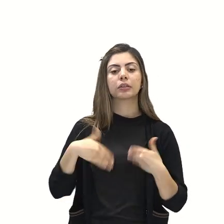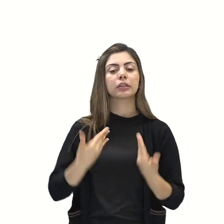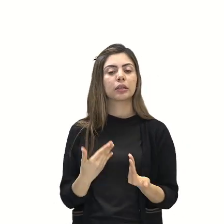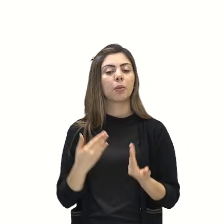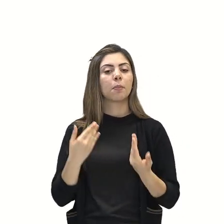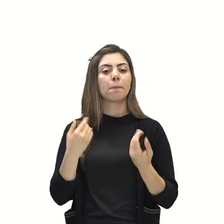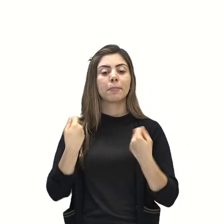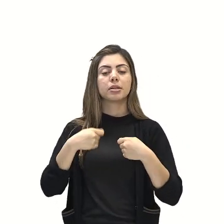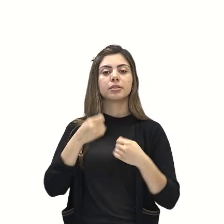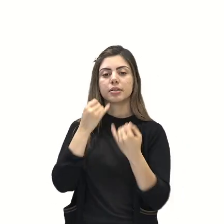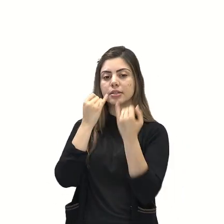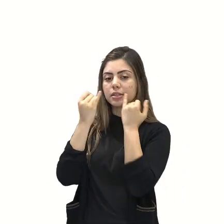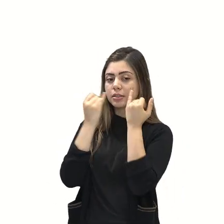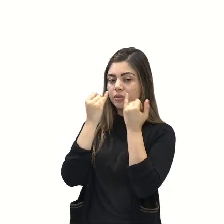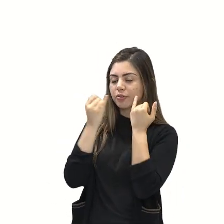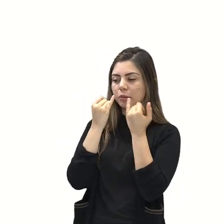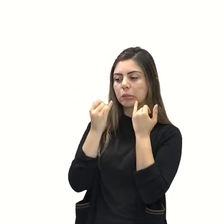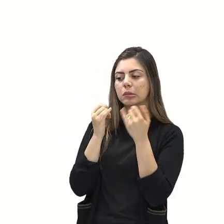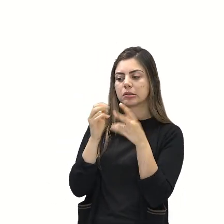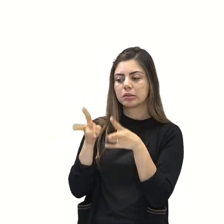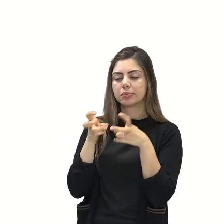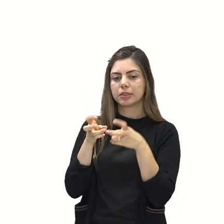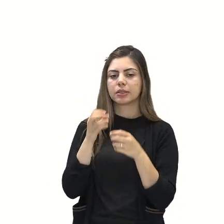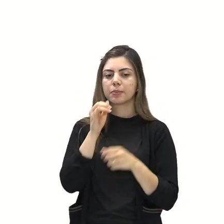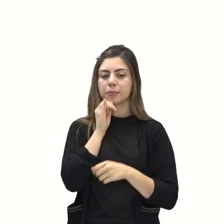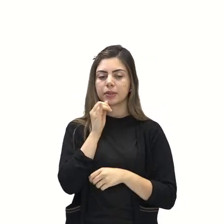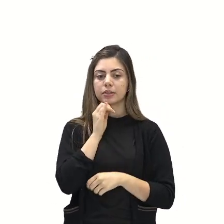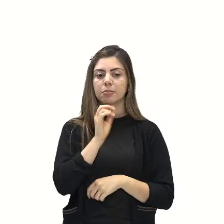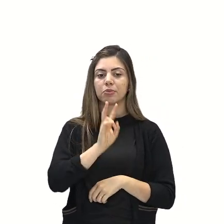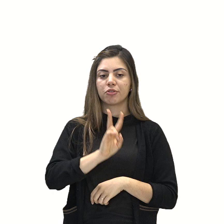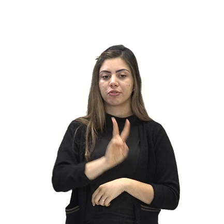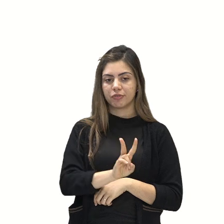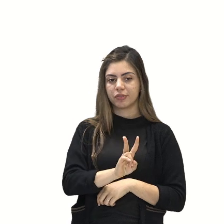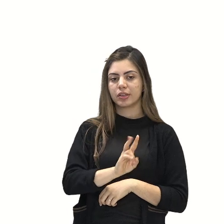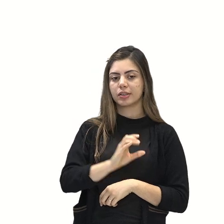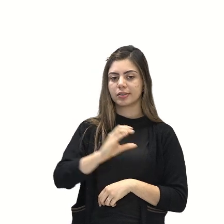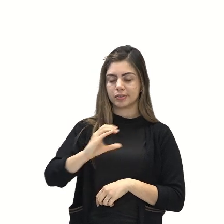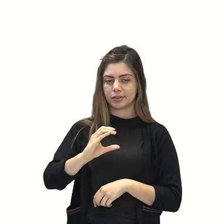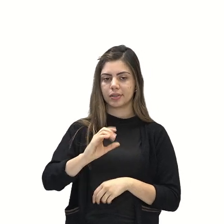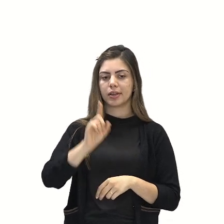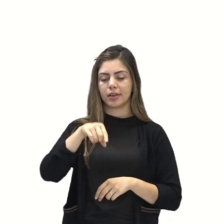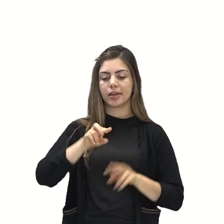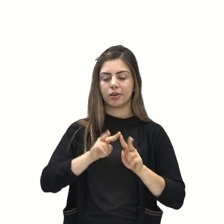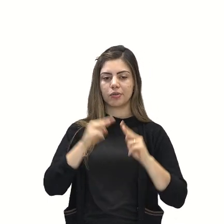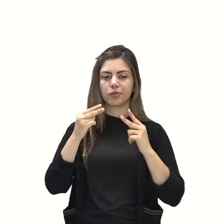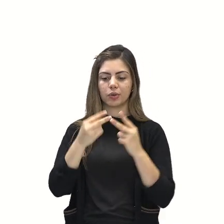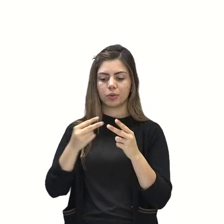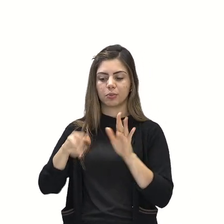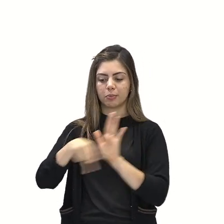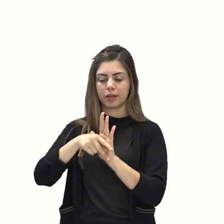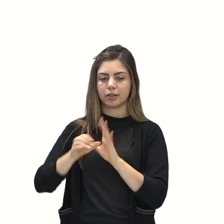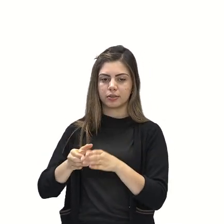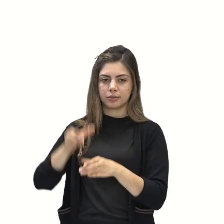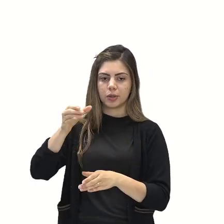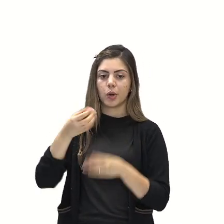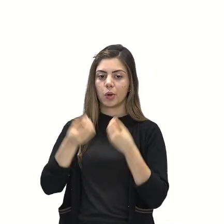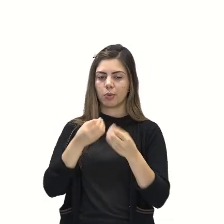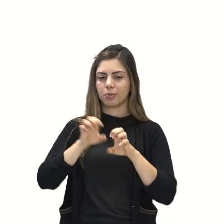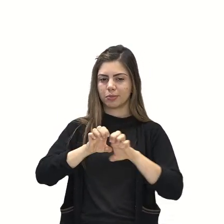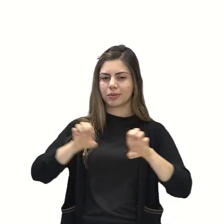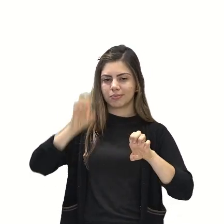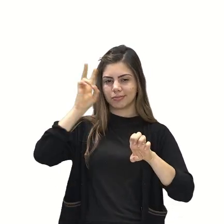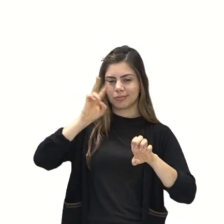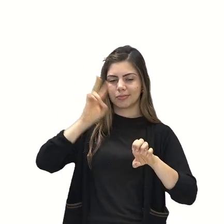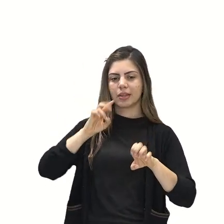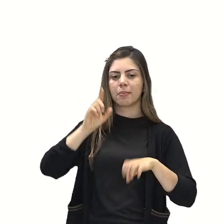vamos observar. Então, o volume do cilindro, que eu chamo de V índice C, ele é ó, π vezes